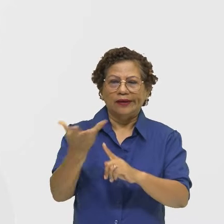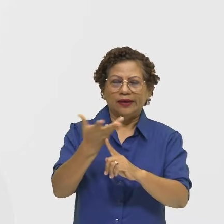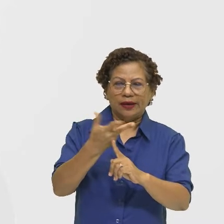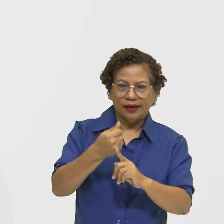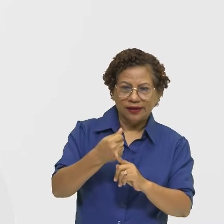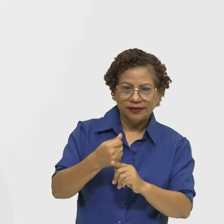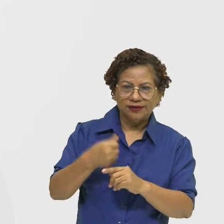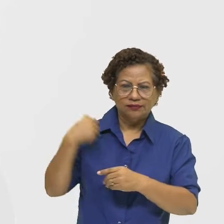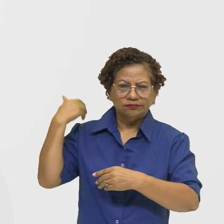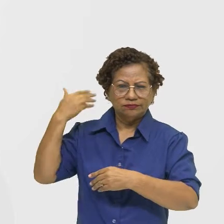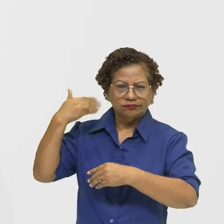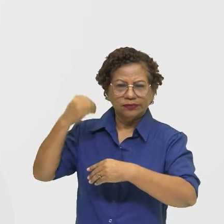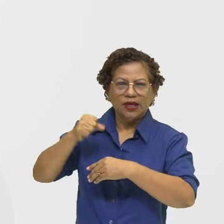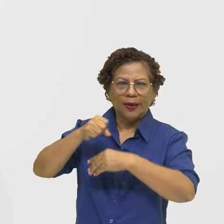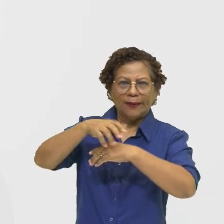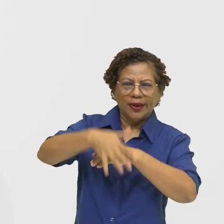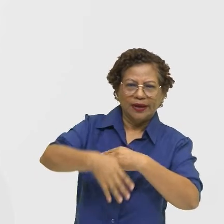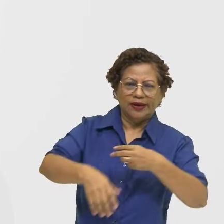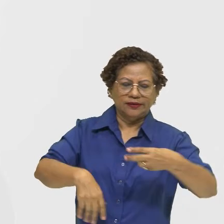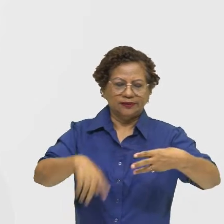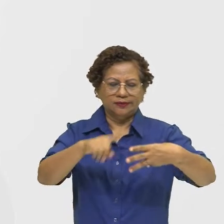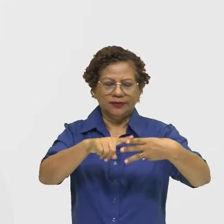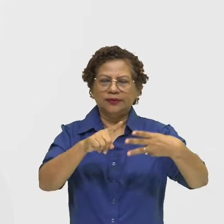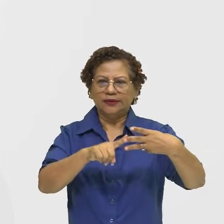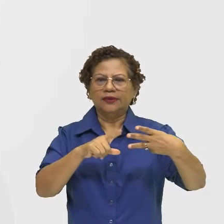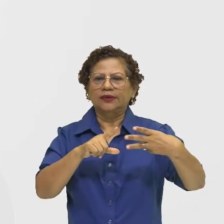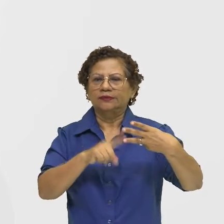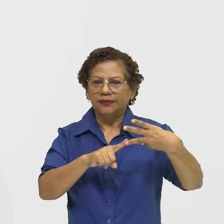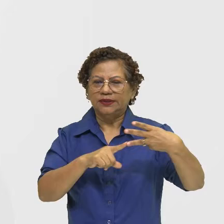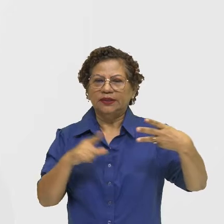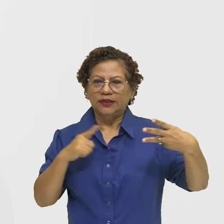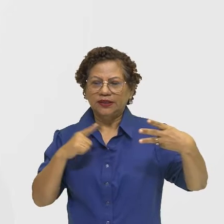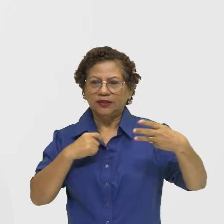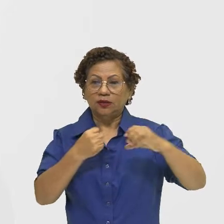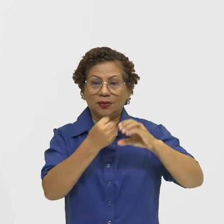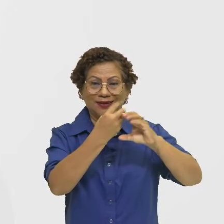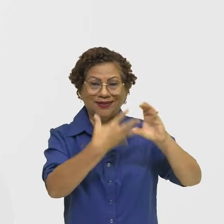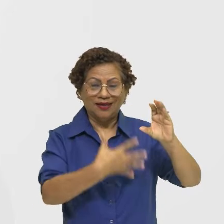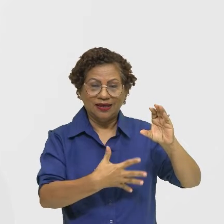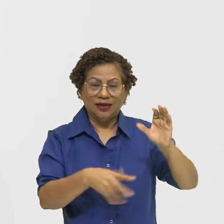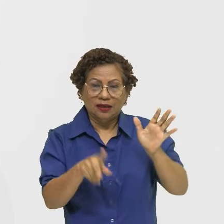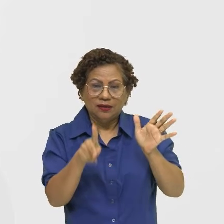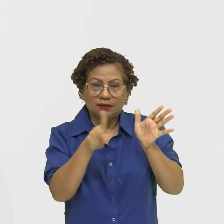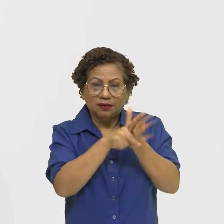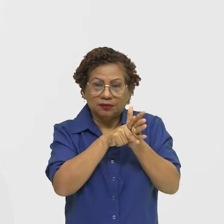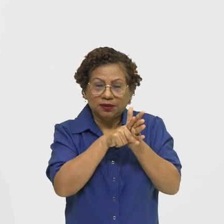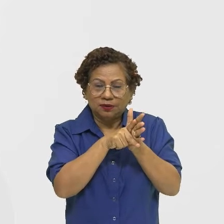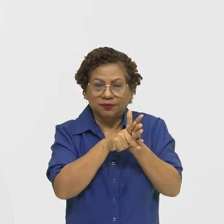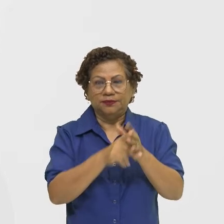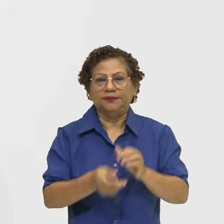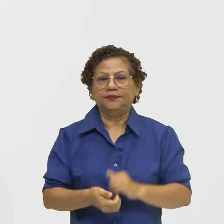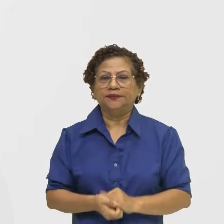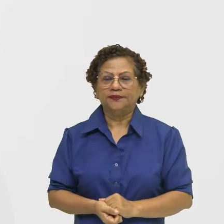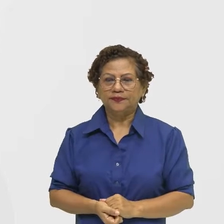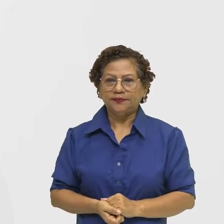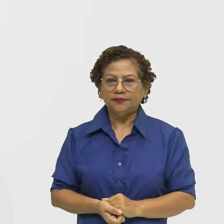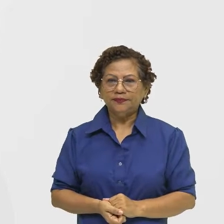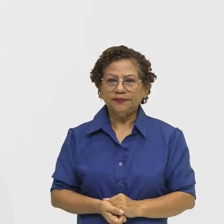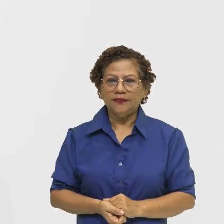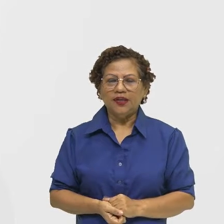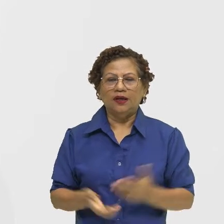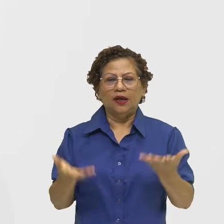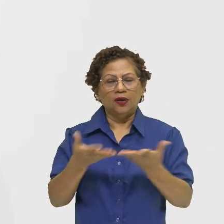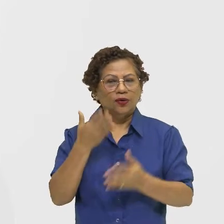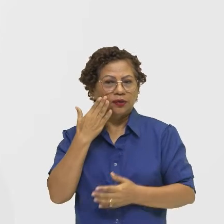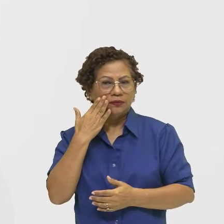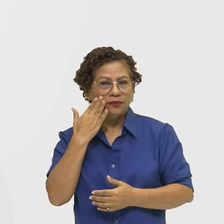3 grandes períodos, sendo que cada um deles apresenta características peculiares. E aqui eu trouxe